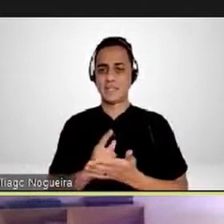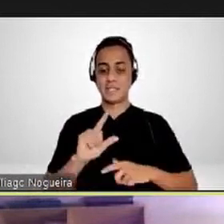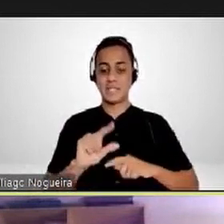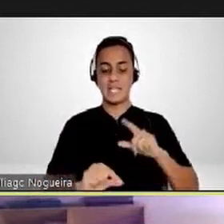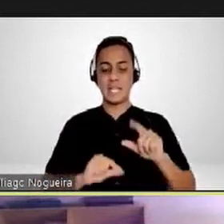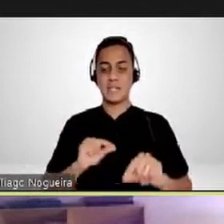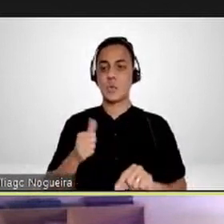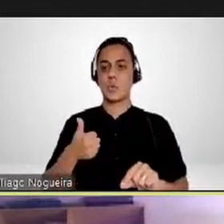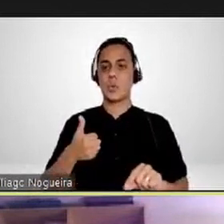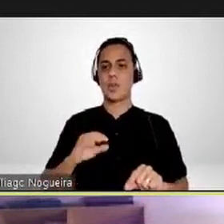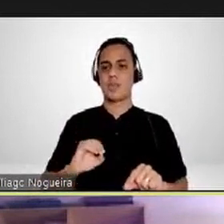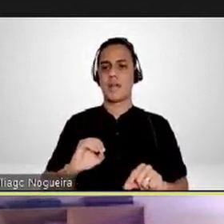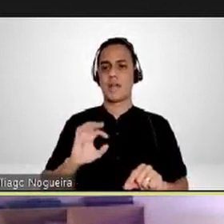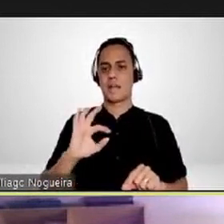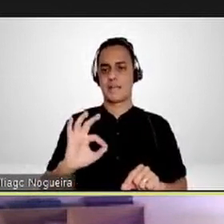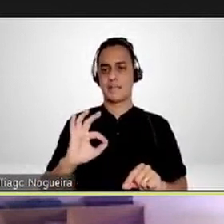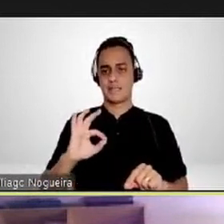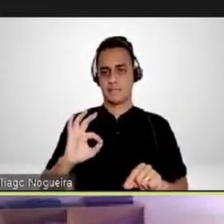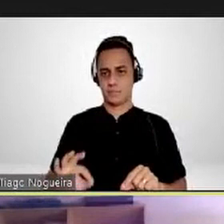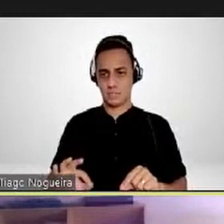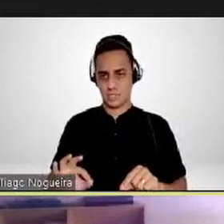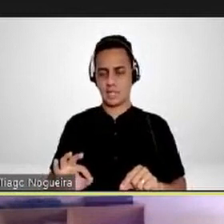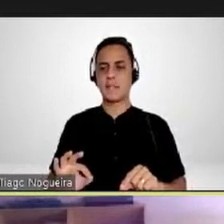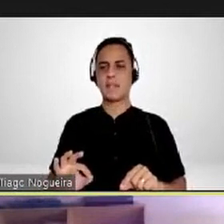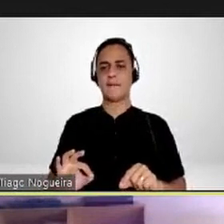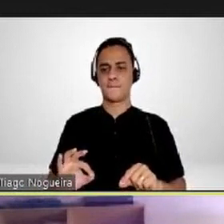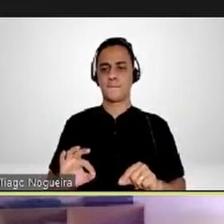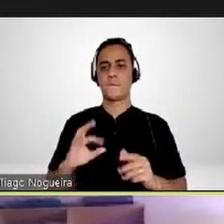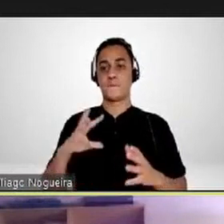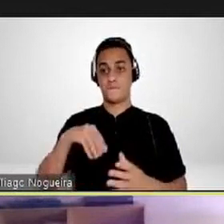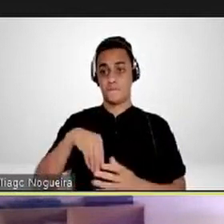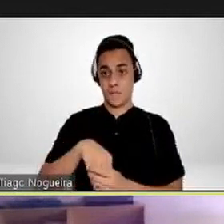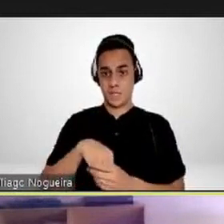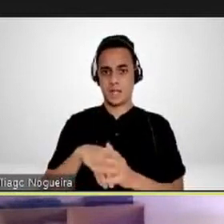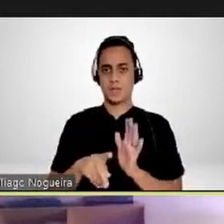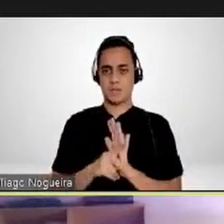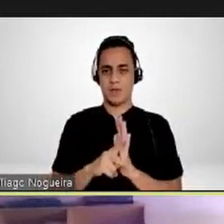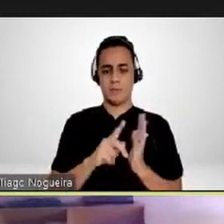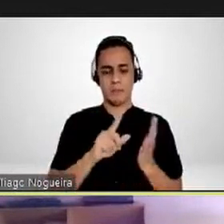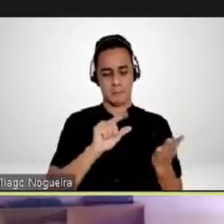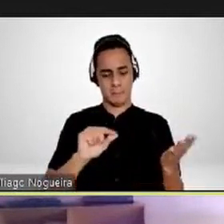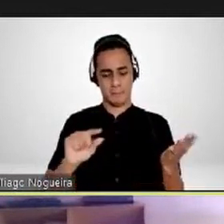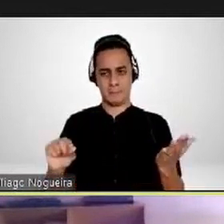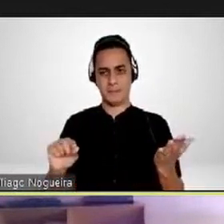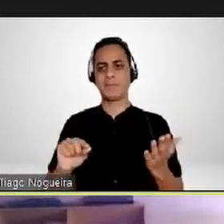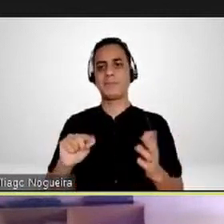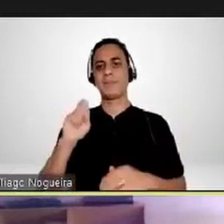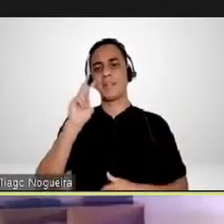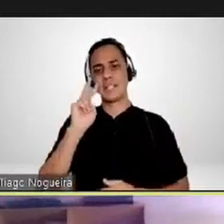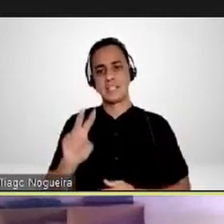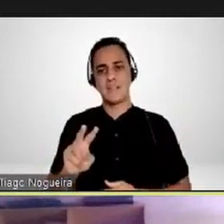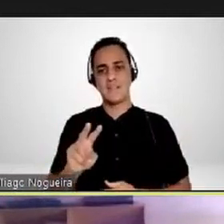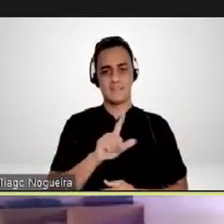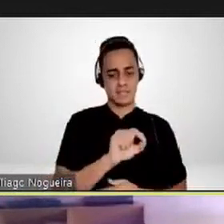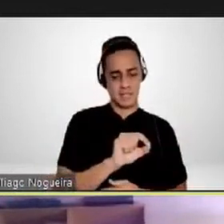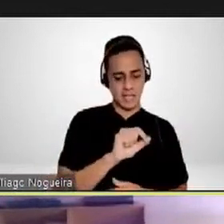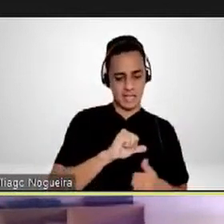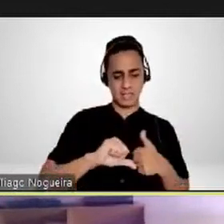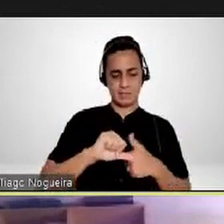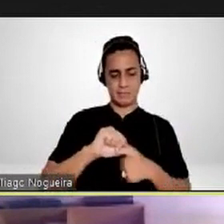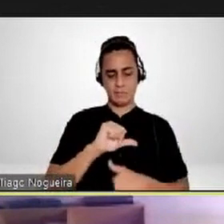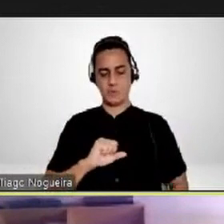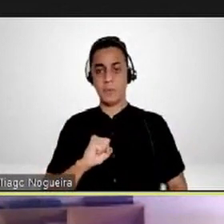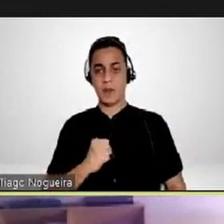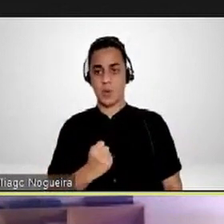10%, né, nessa amostra, né? Quando vocês veem aqui a passagem de 10 para 8, é porque